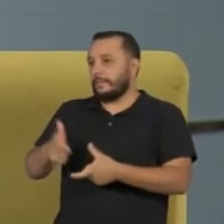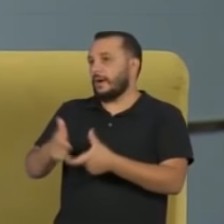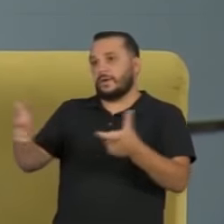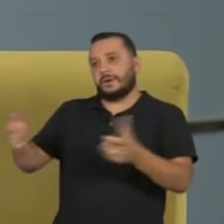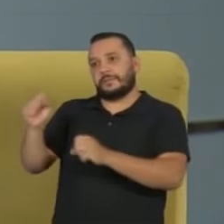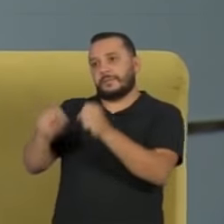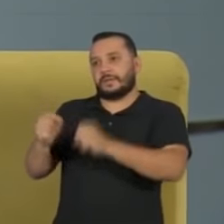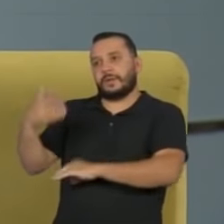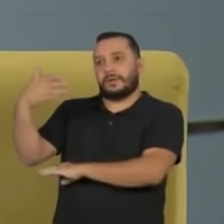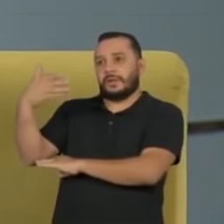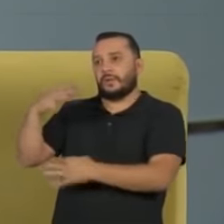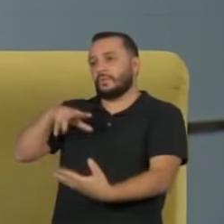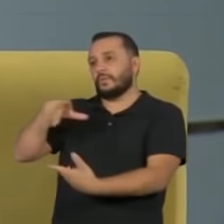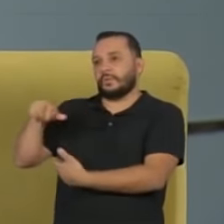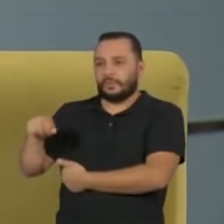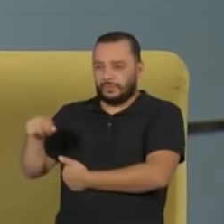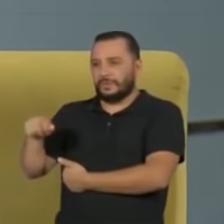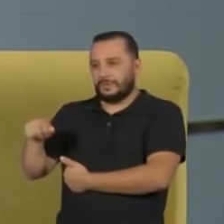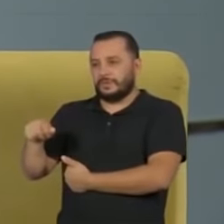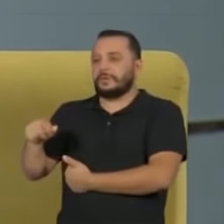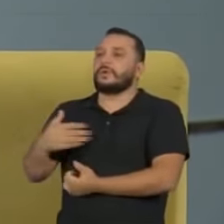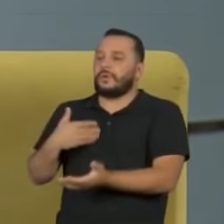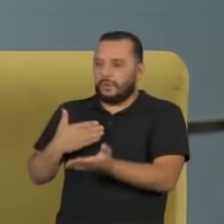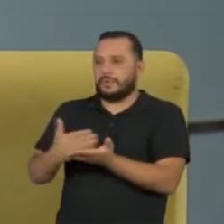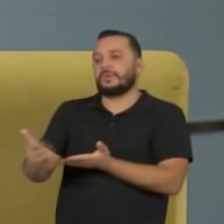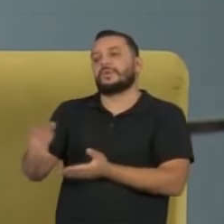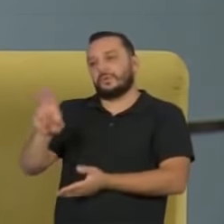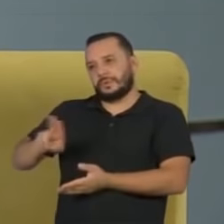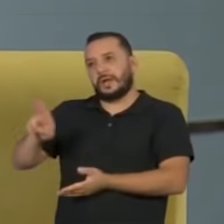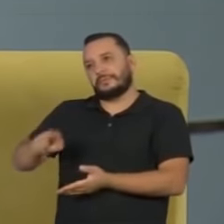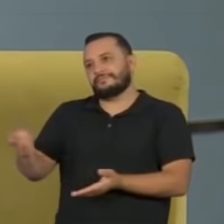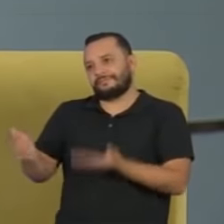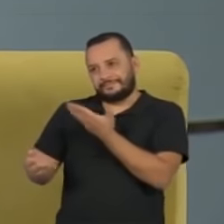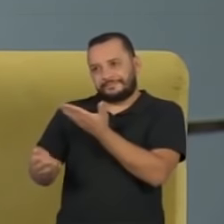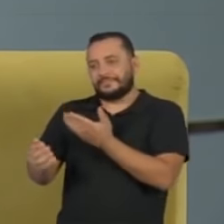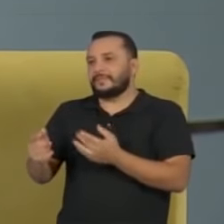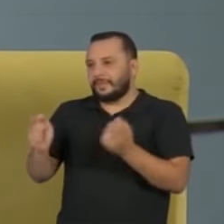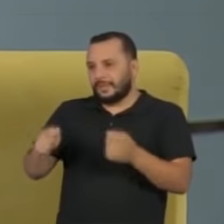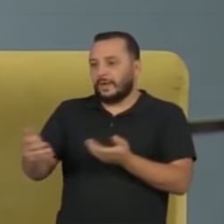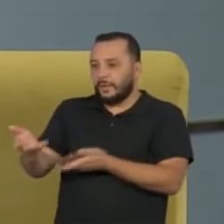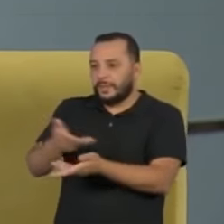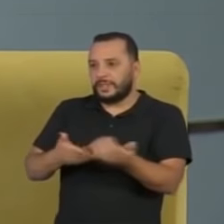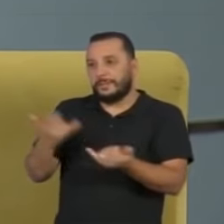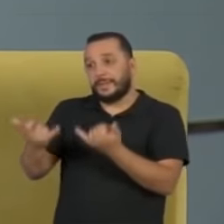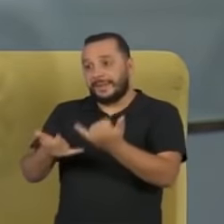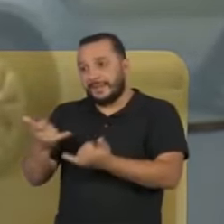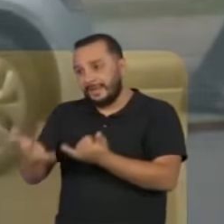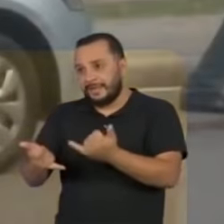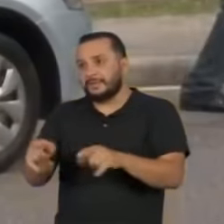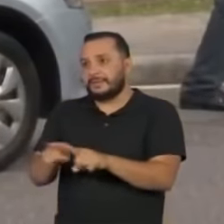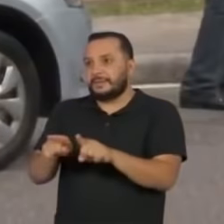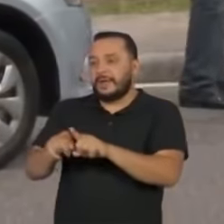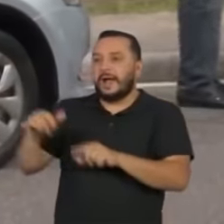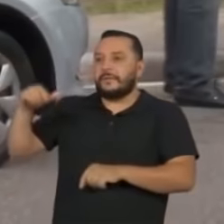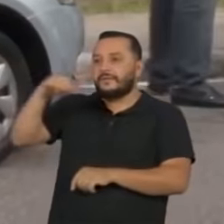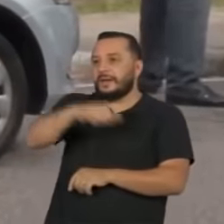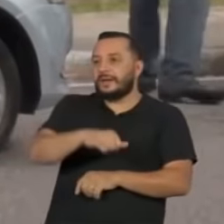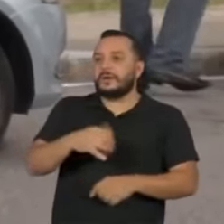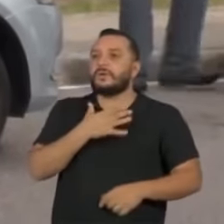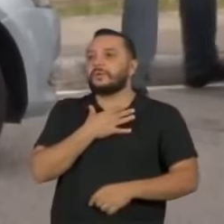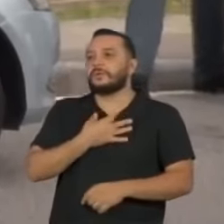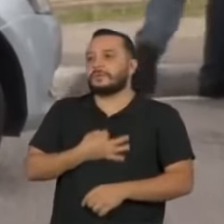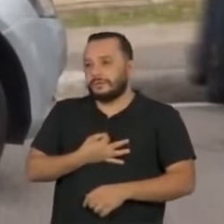mundo. Então, isso foi começado a ser utilizado. E hoje você pode compartilhar brinquedos, pode compartilhar aviões, joias, pode